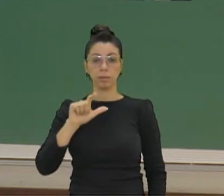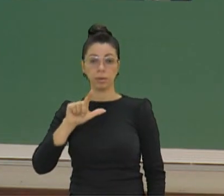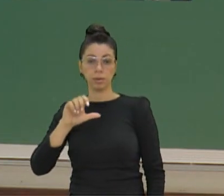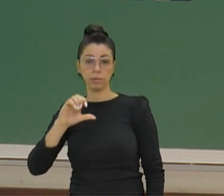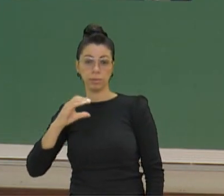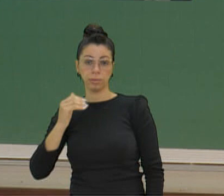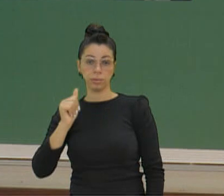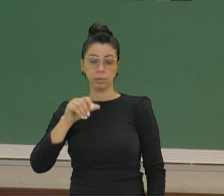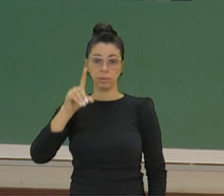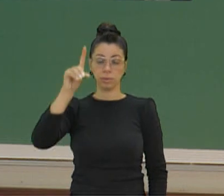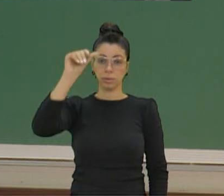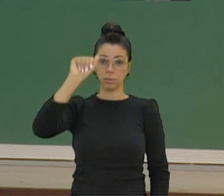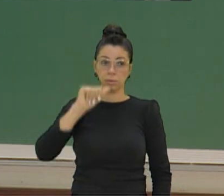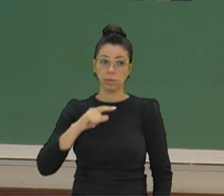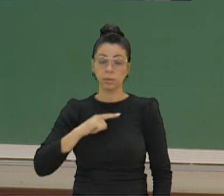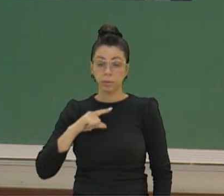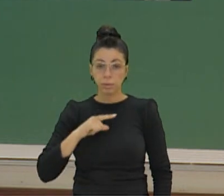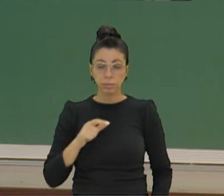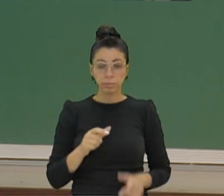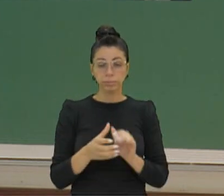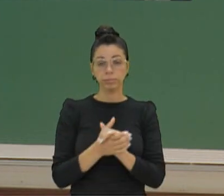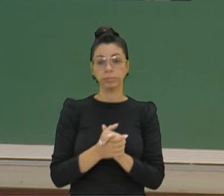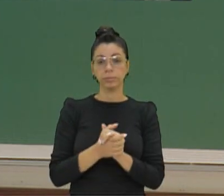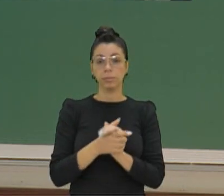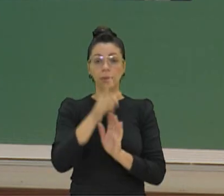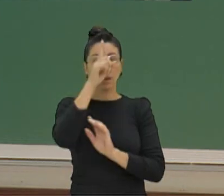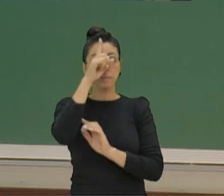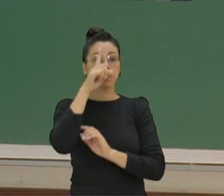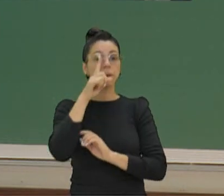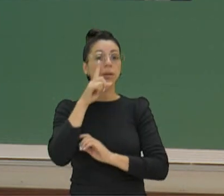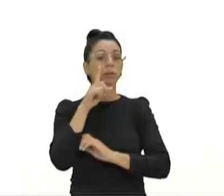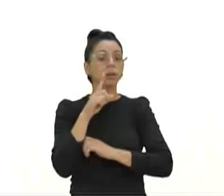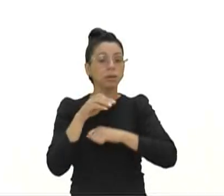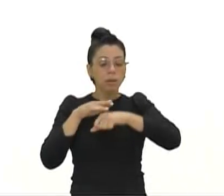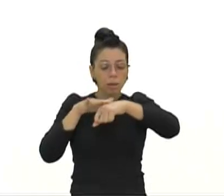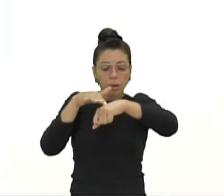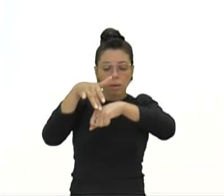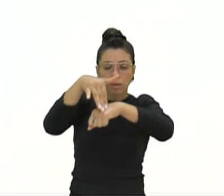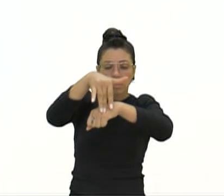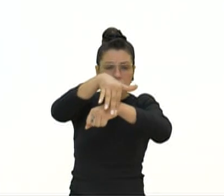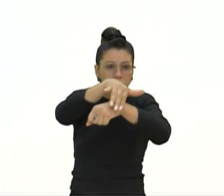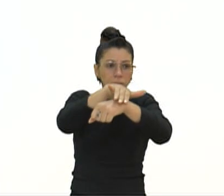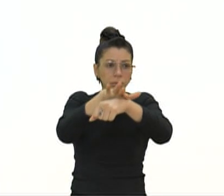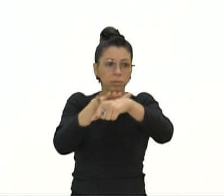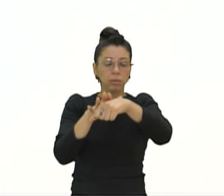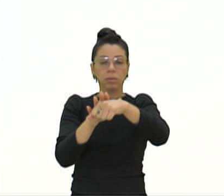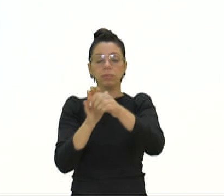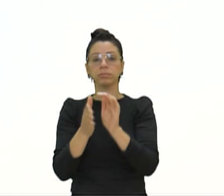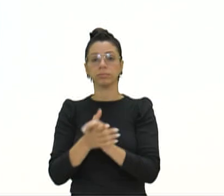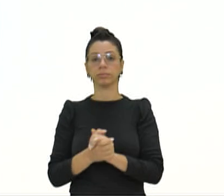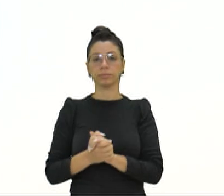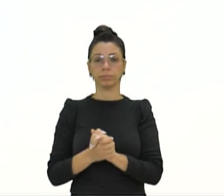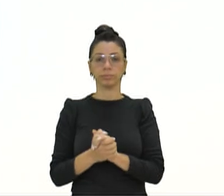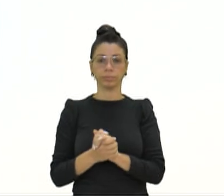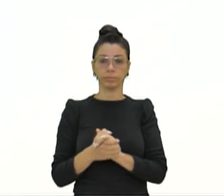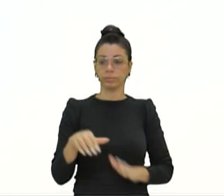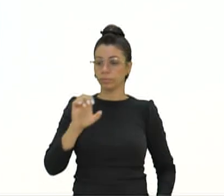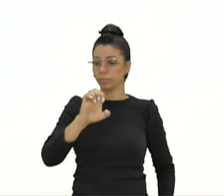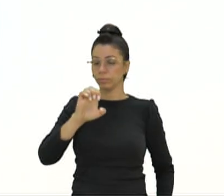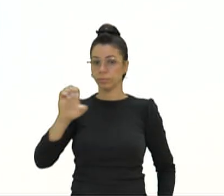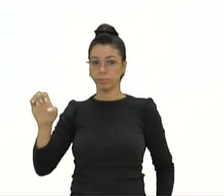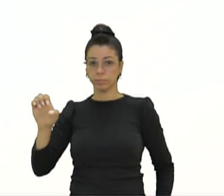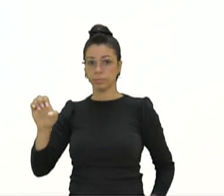esse piso tátil, essas plaquinhas amarelas, elas também têm saliências. Essa aqui da esquerda tem